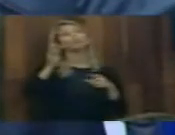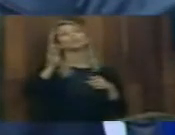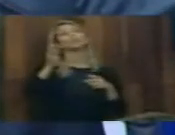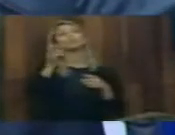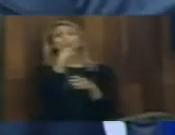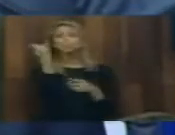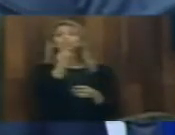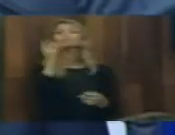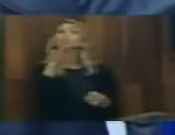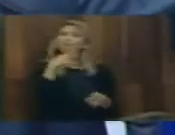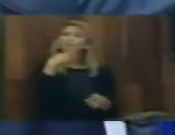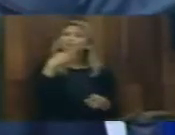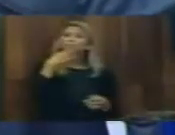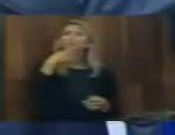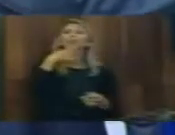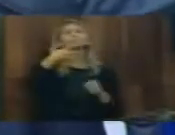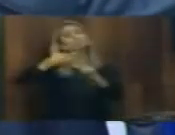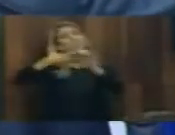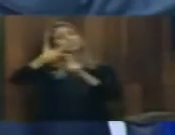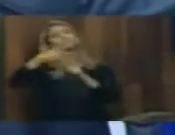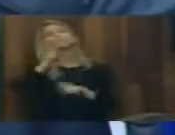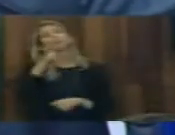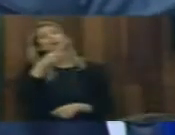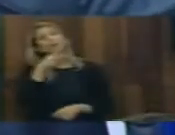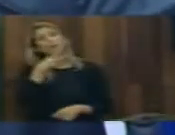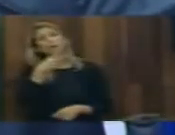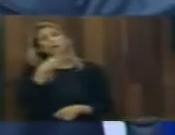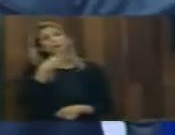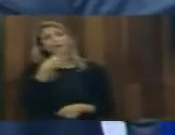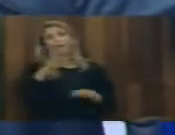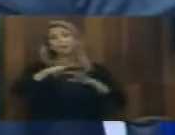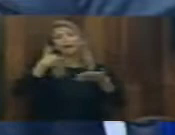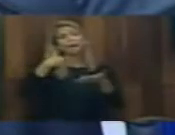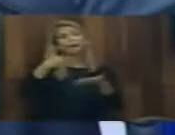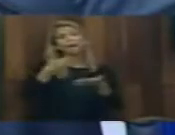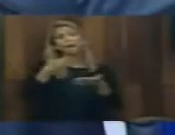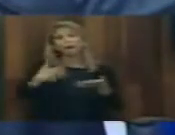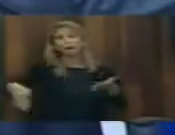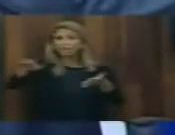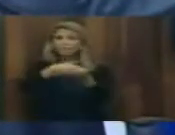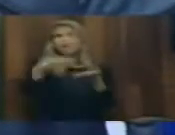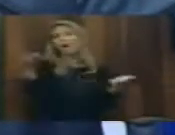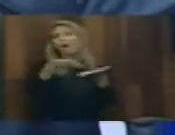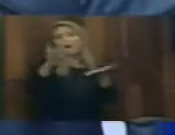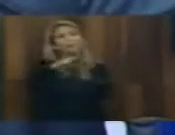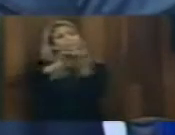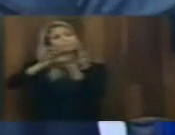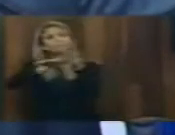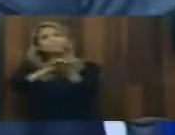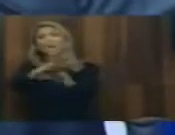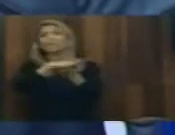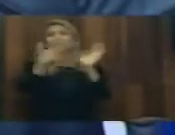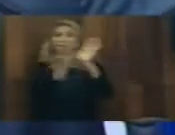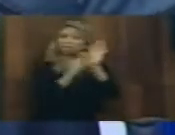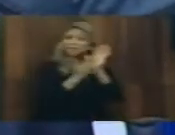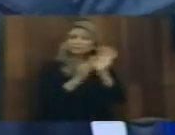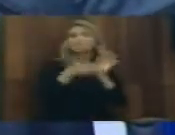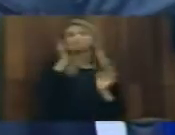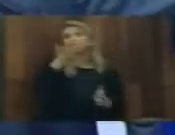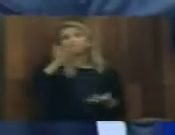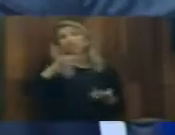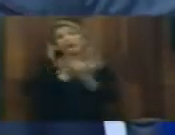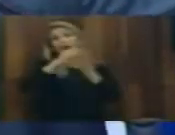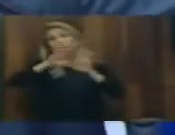do Executivo e até hoje não colocou em pauta. Licitações e contrato do município,